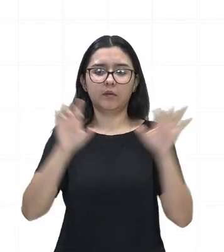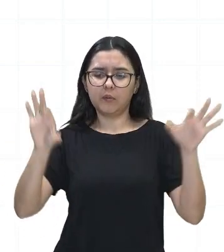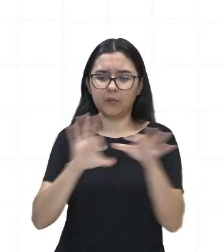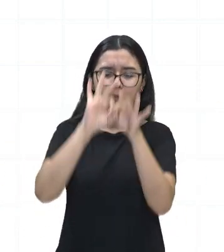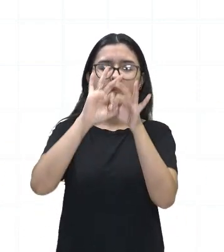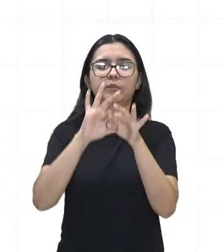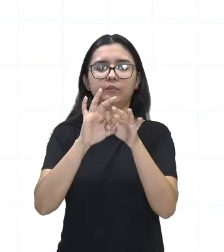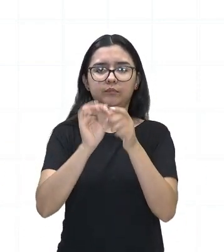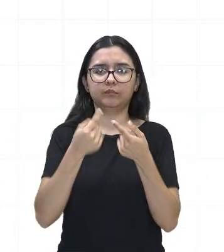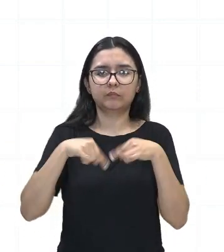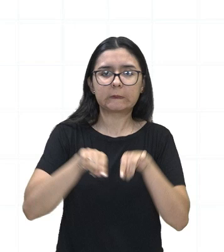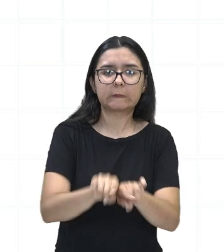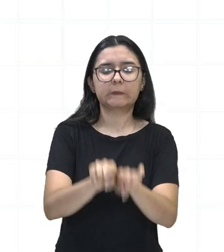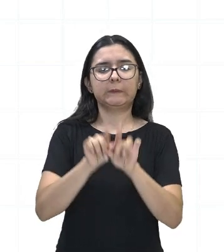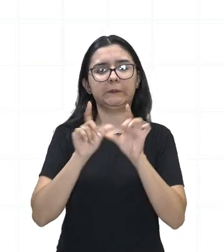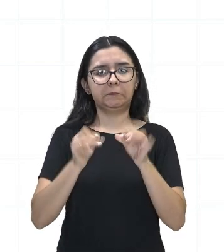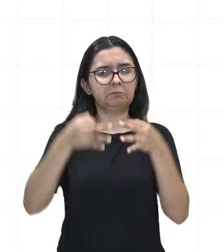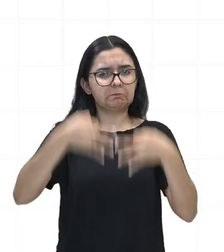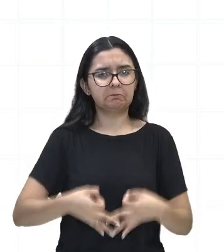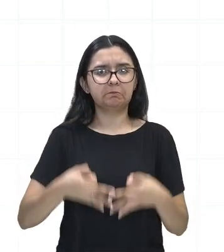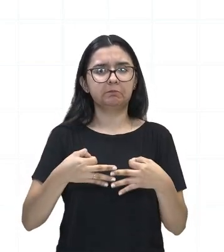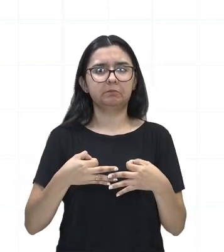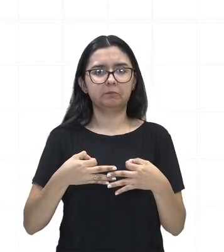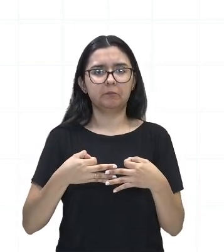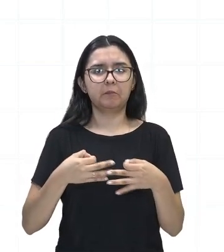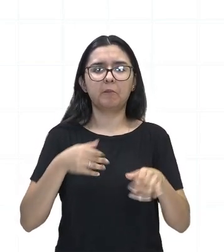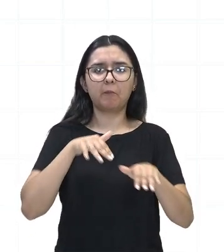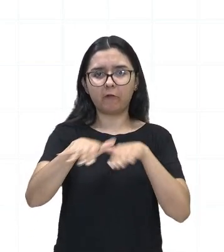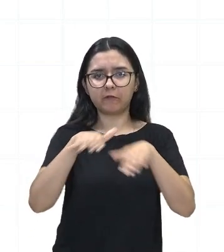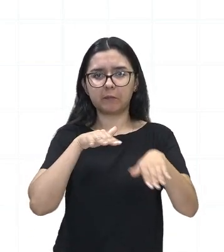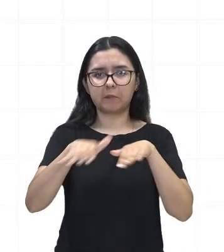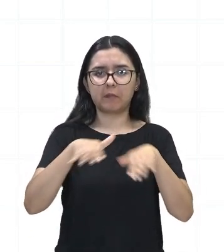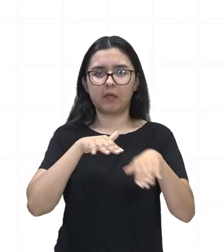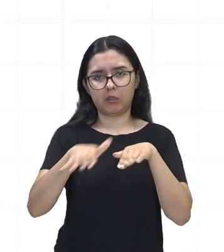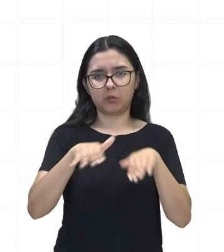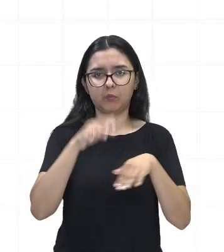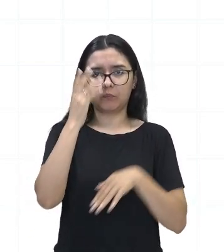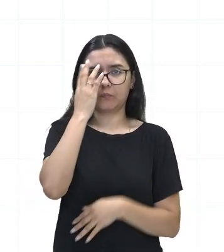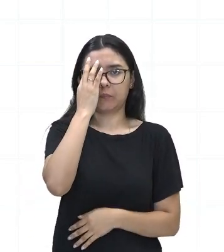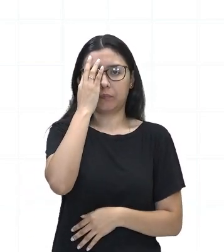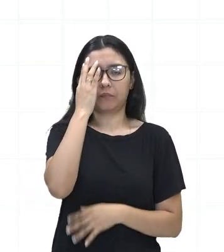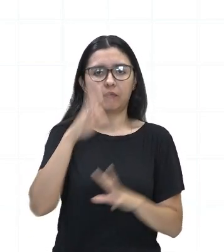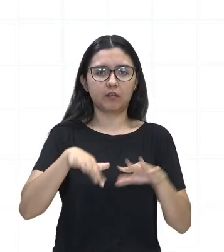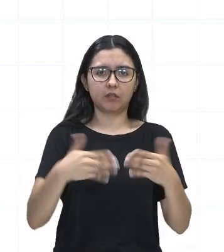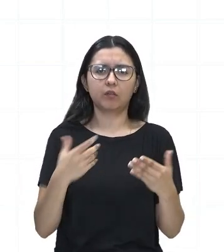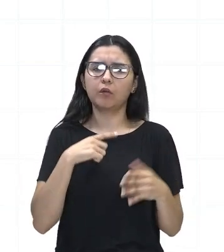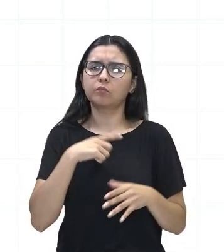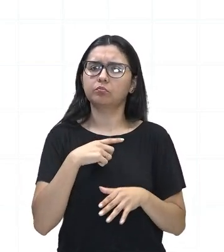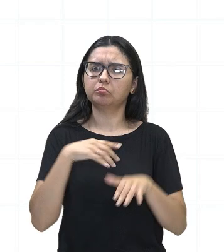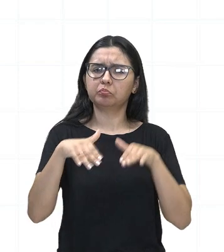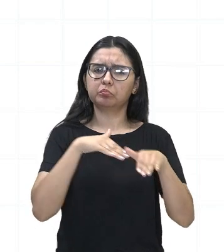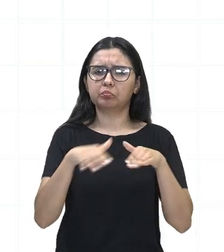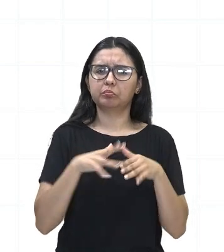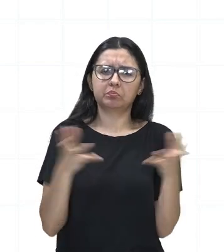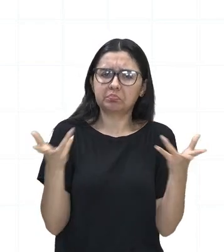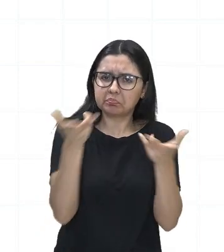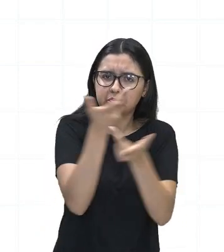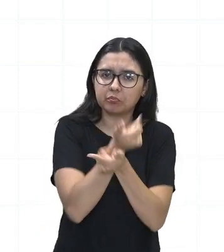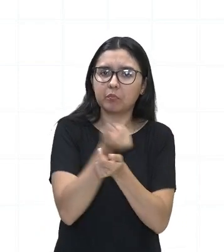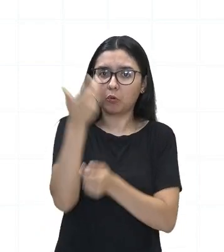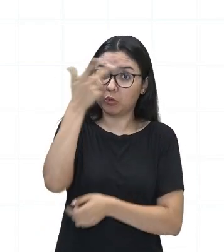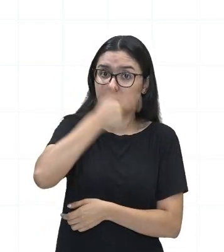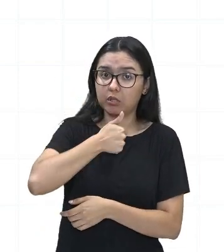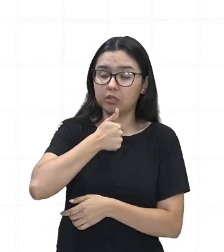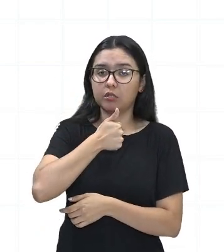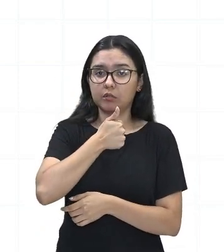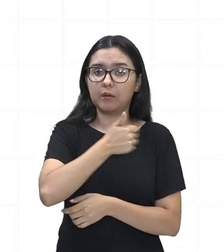tudo isso, fazem um casamento ali também com a improvisação, o que vai dar todo um charme, toda uma exuberância para aqueles